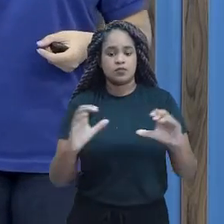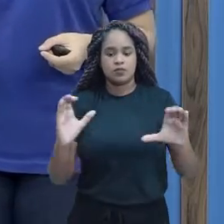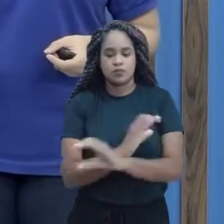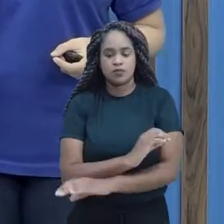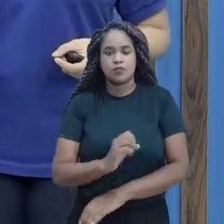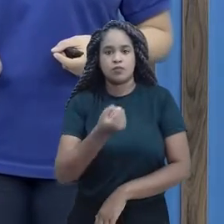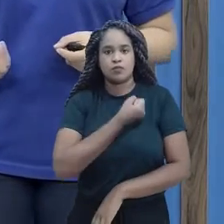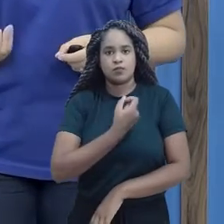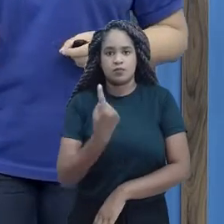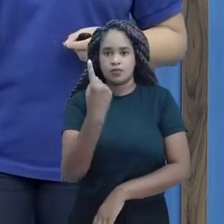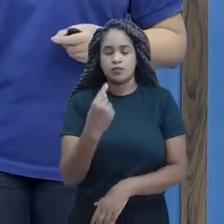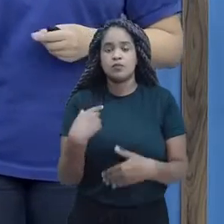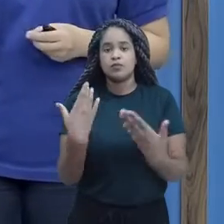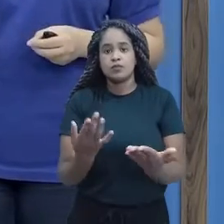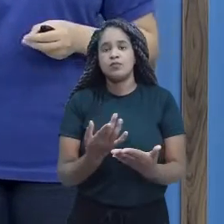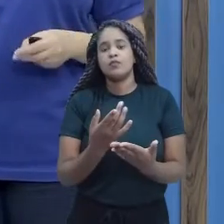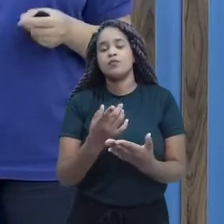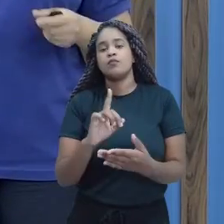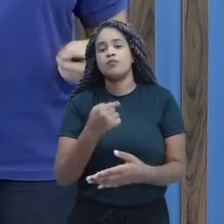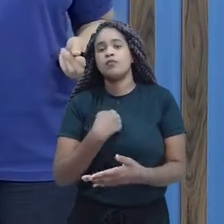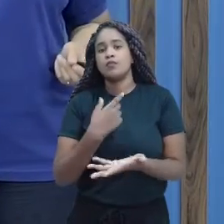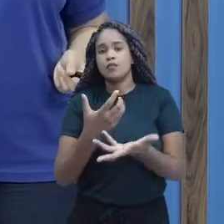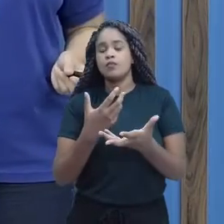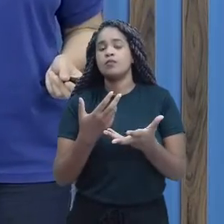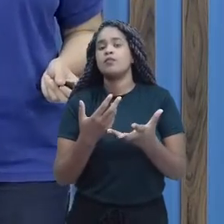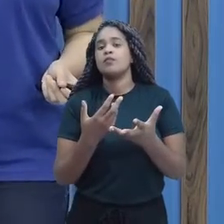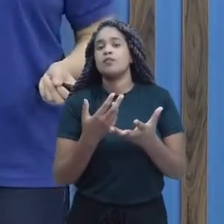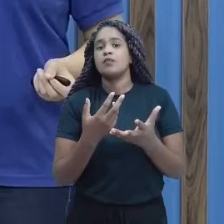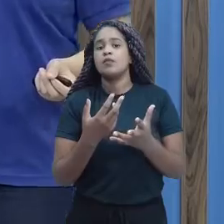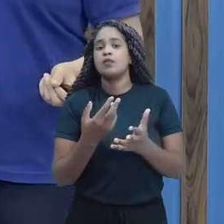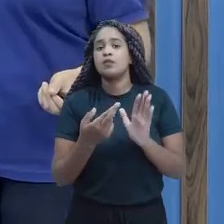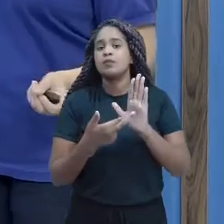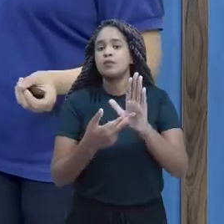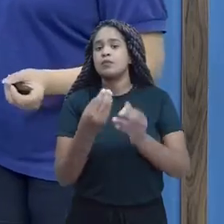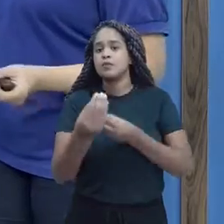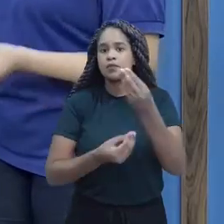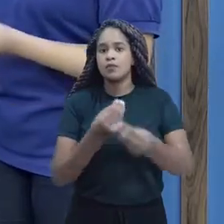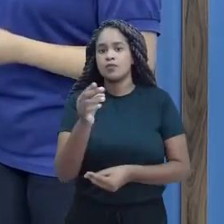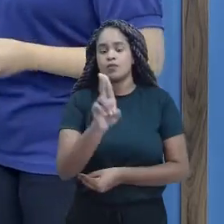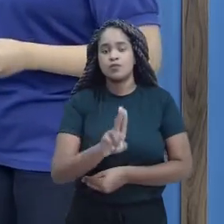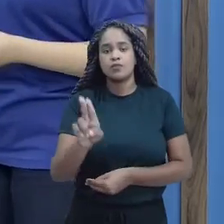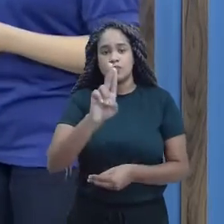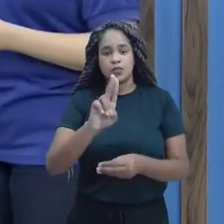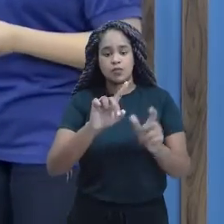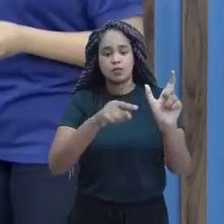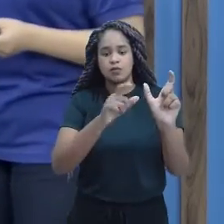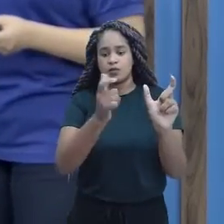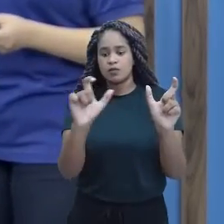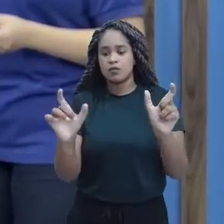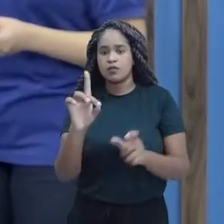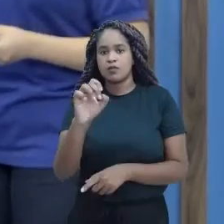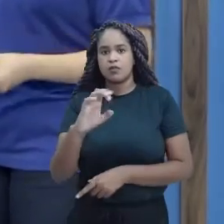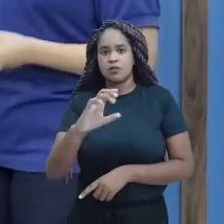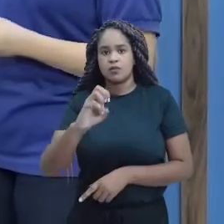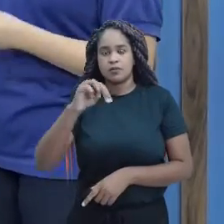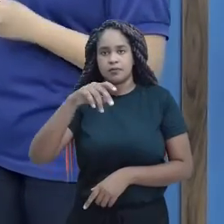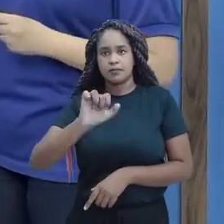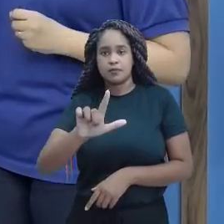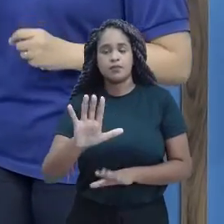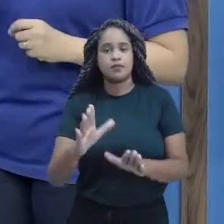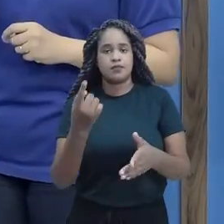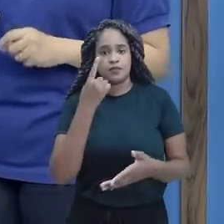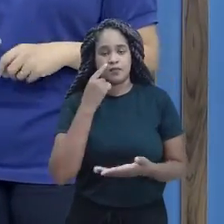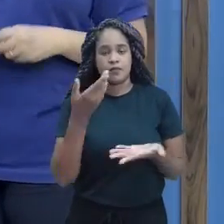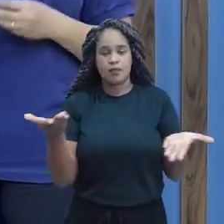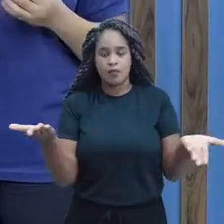expressar essa taxa agora vai ter que ser na representação decimal, tá certo? Então, vamos observar como é que ficaria esse problema aí, ó. No caso